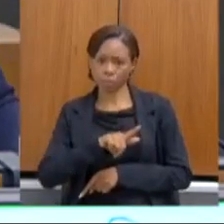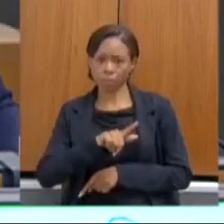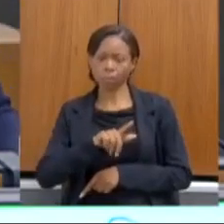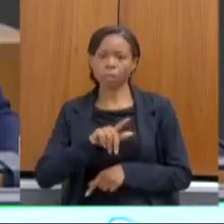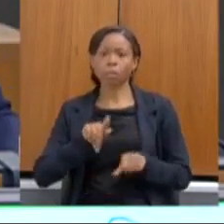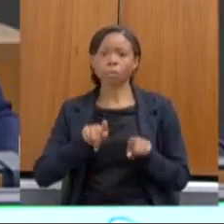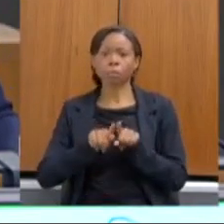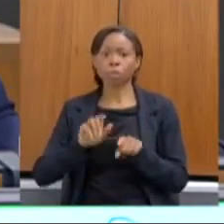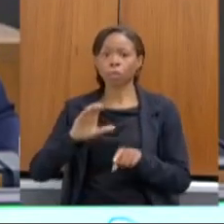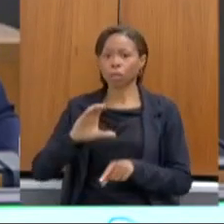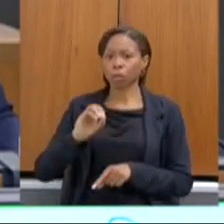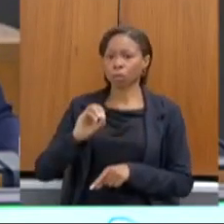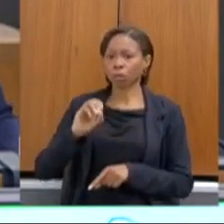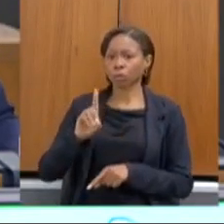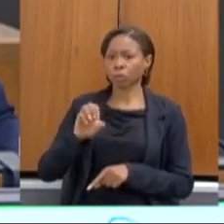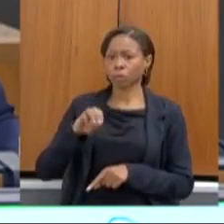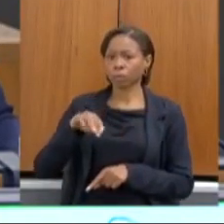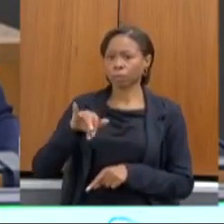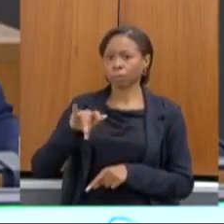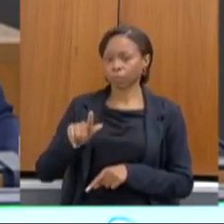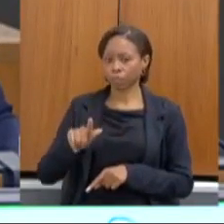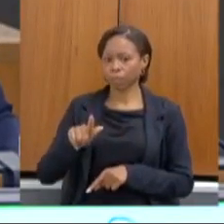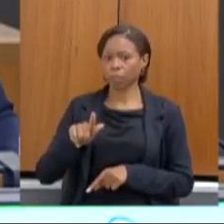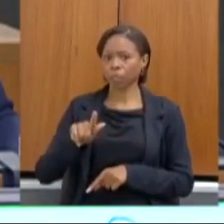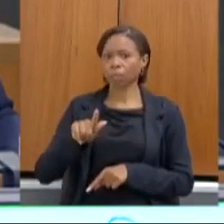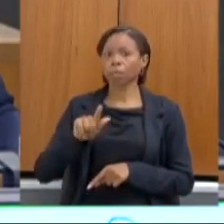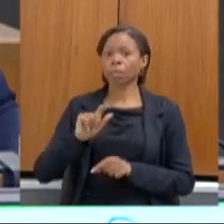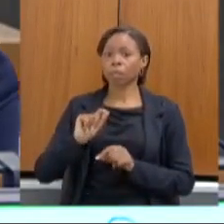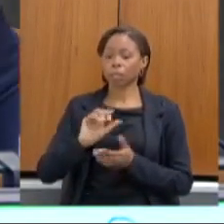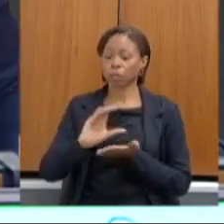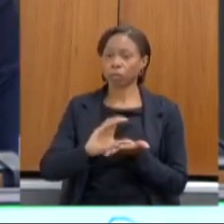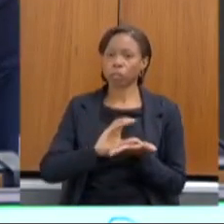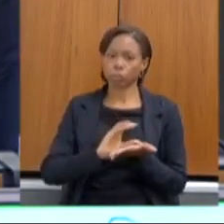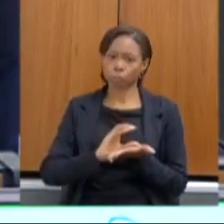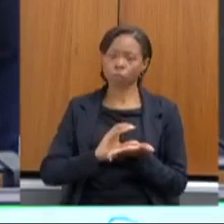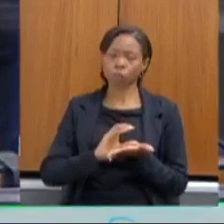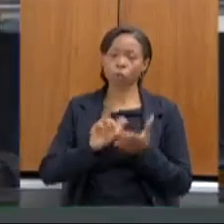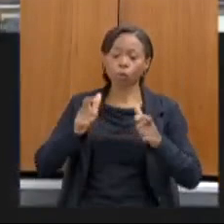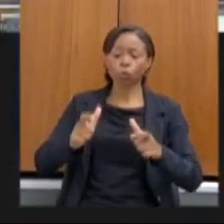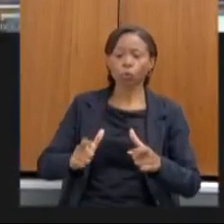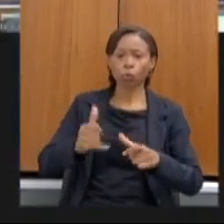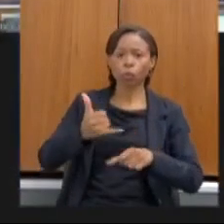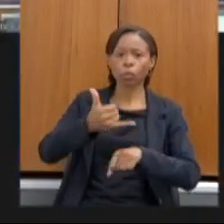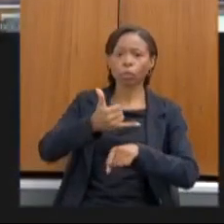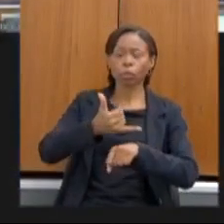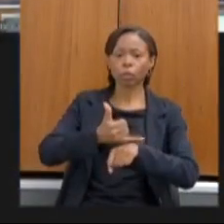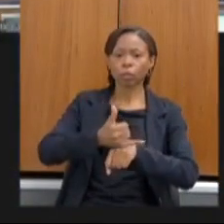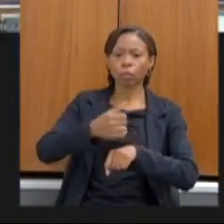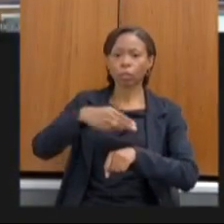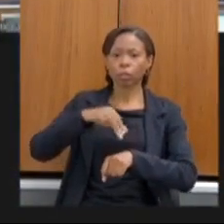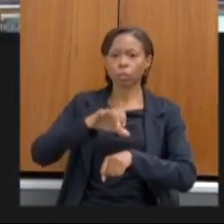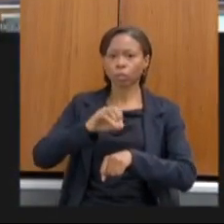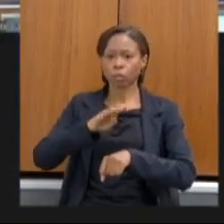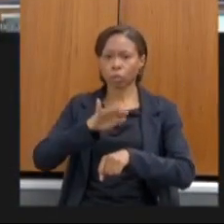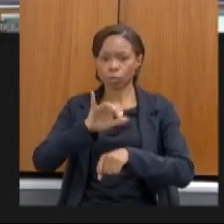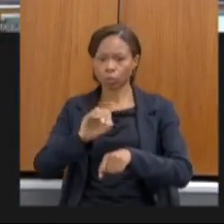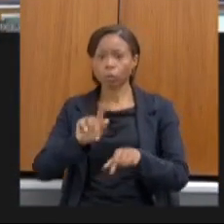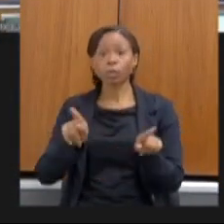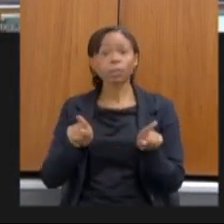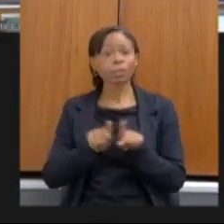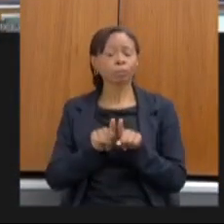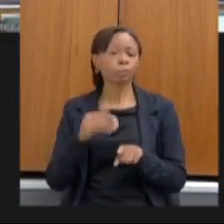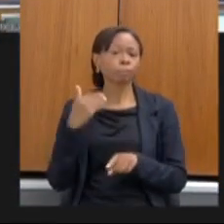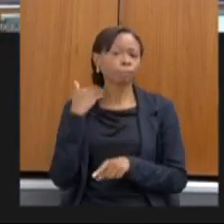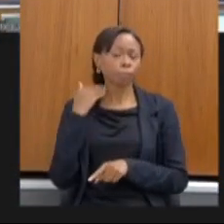de investimentos e na mina de nióbio além do bdmg que depois eu vou